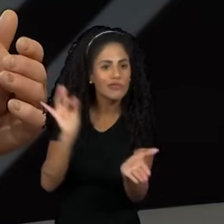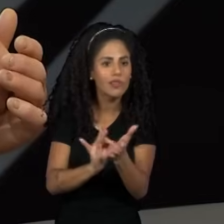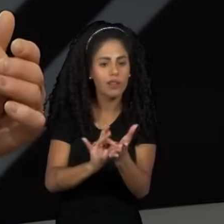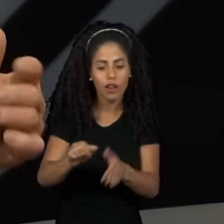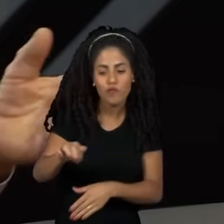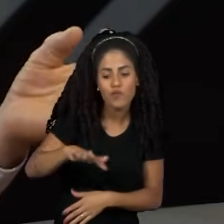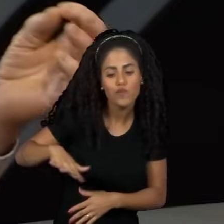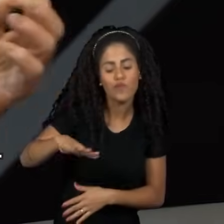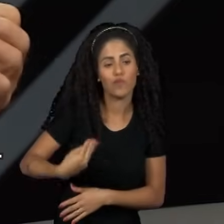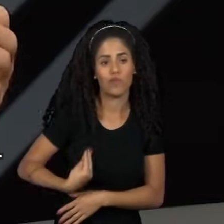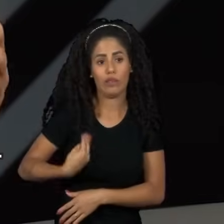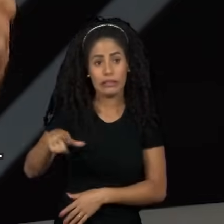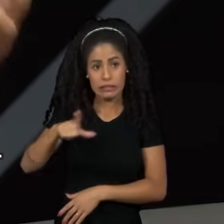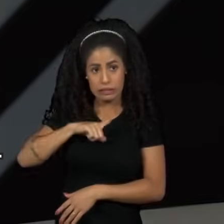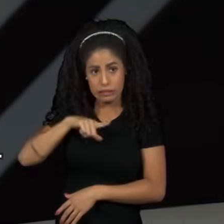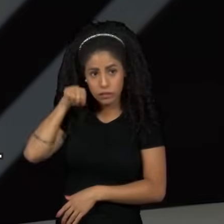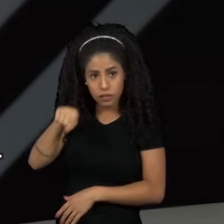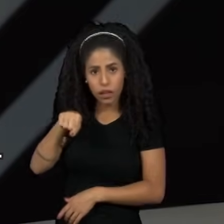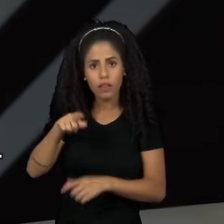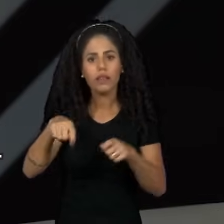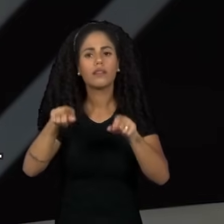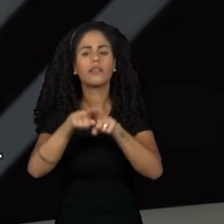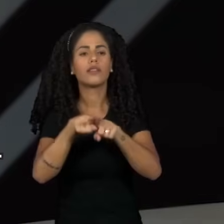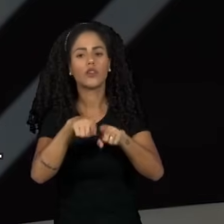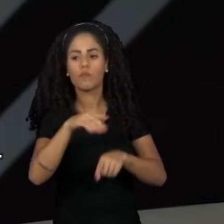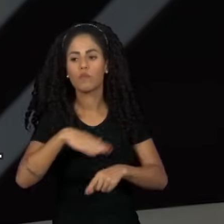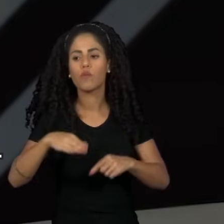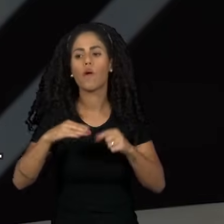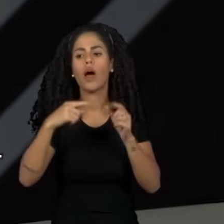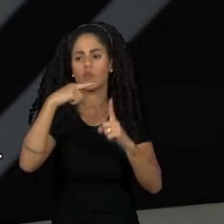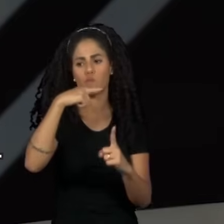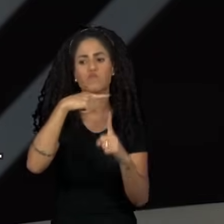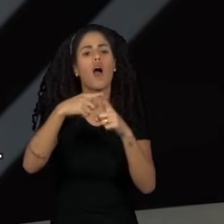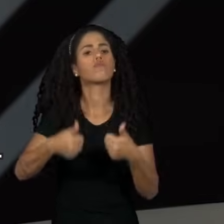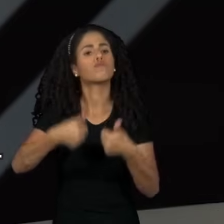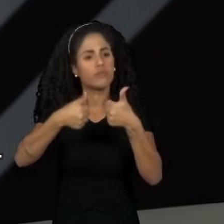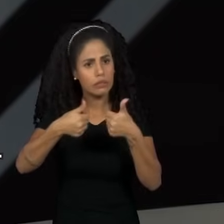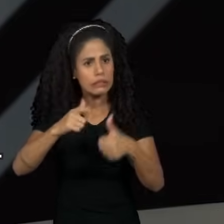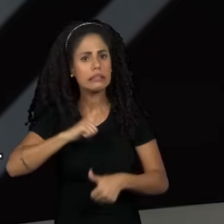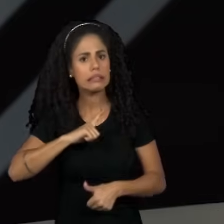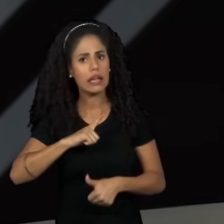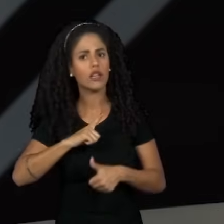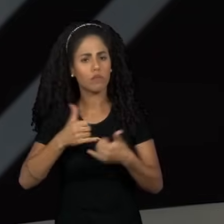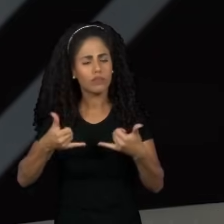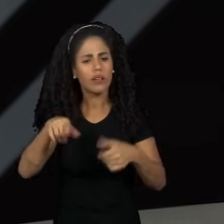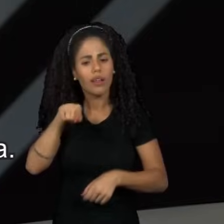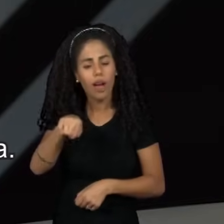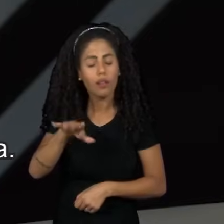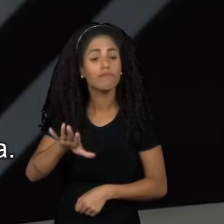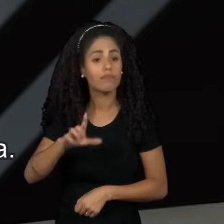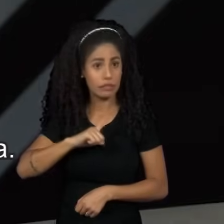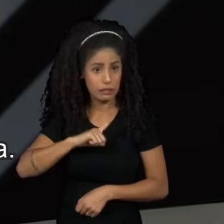locais, e tendo um saldo positivo energeticamente,